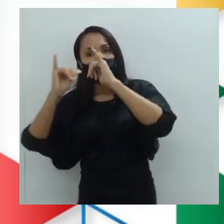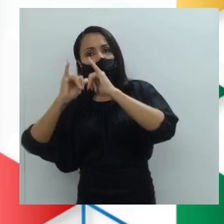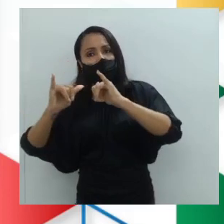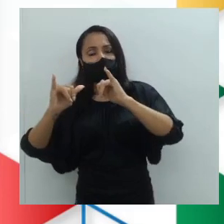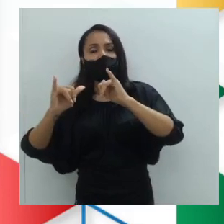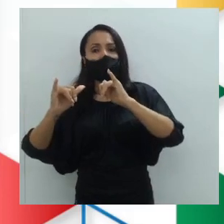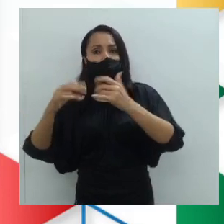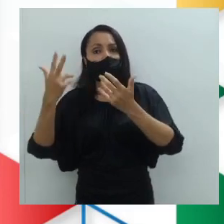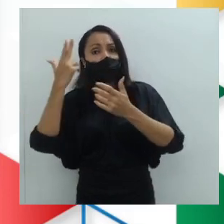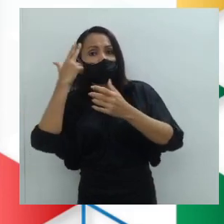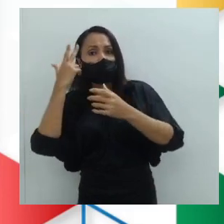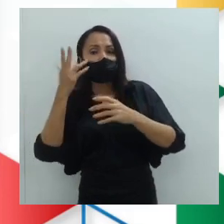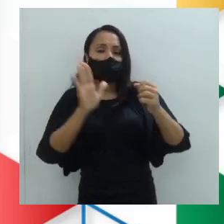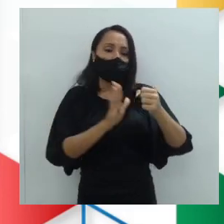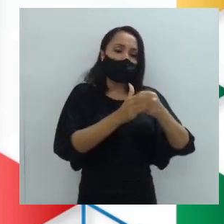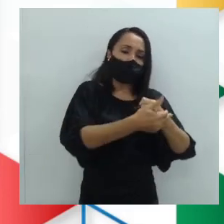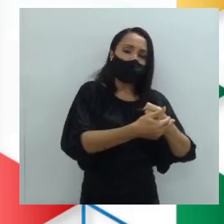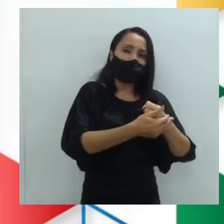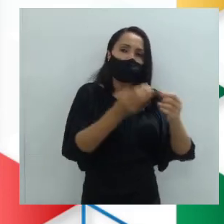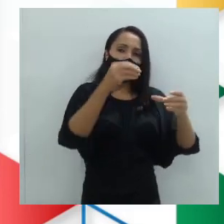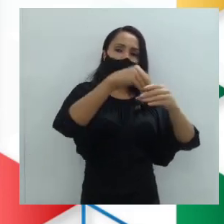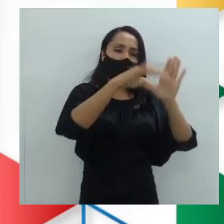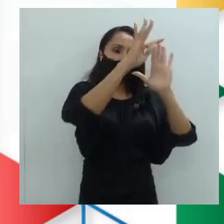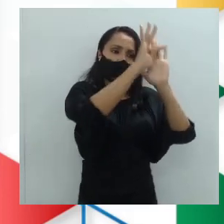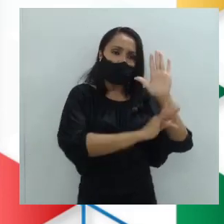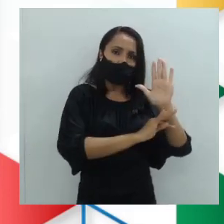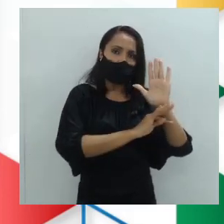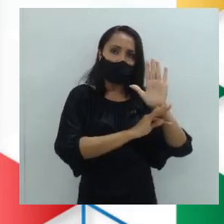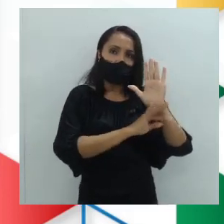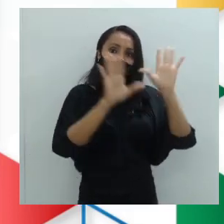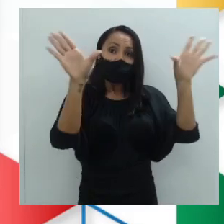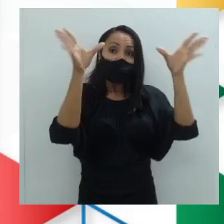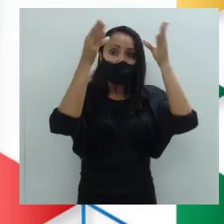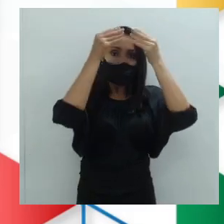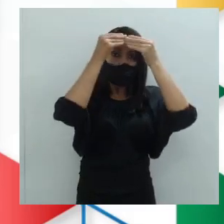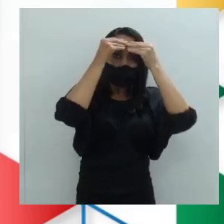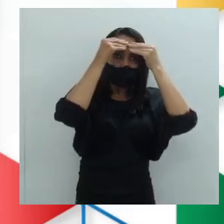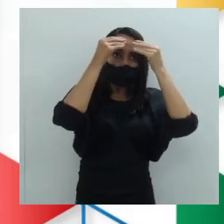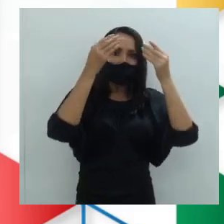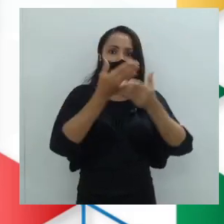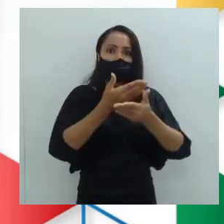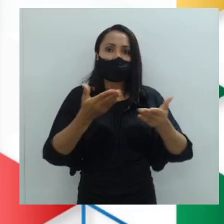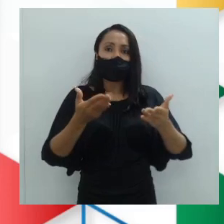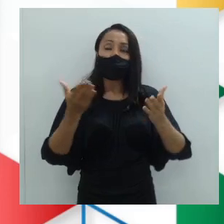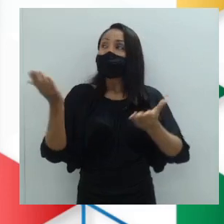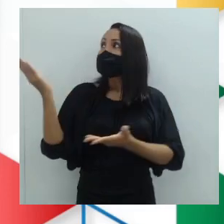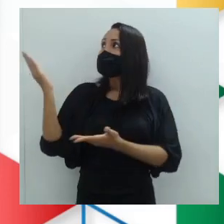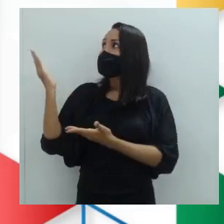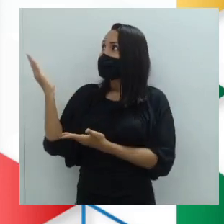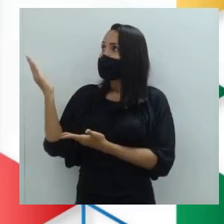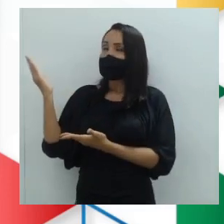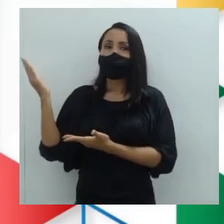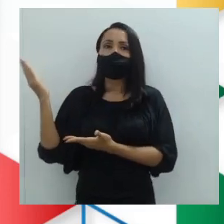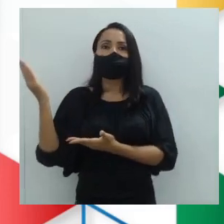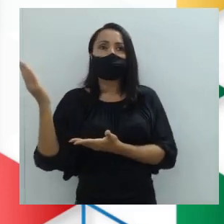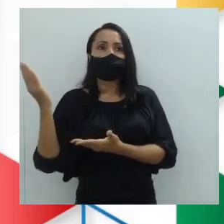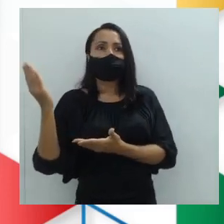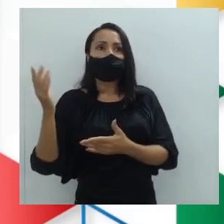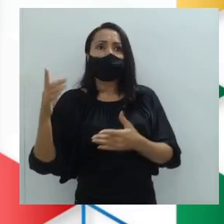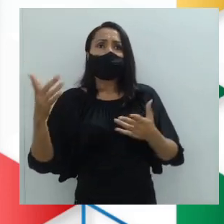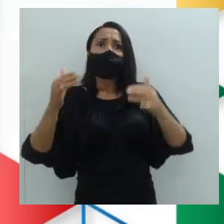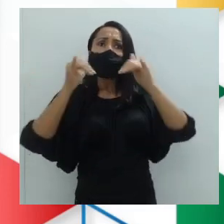é implícito dentro do texto. Gravem bem aqui. Aqui na tela ainda trago para vocês.